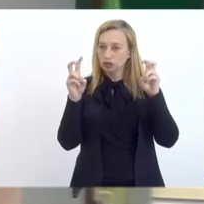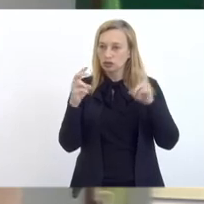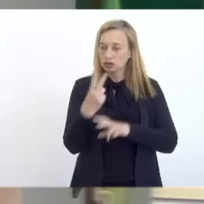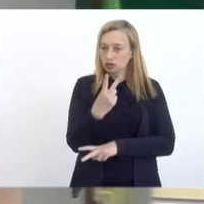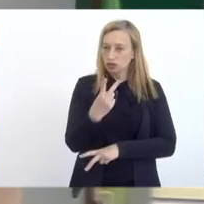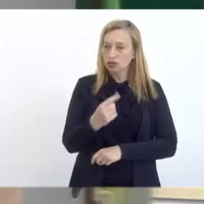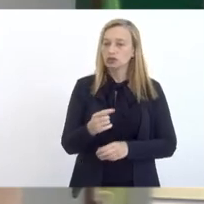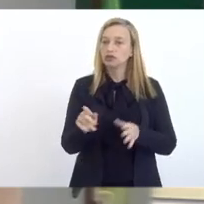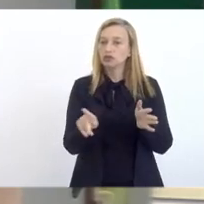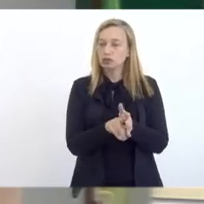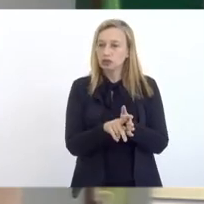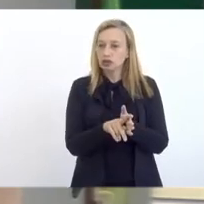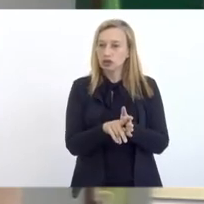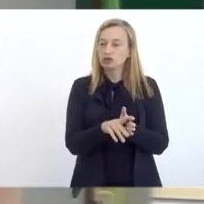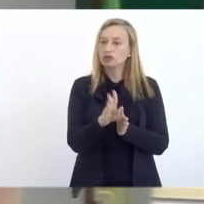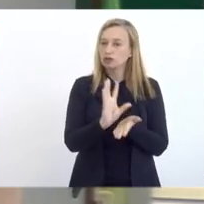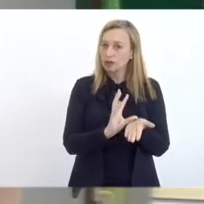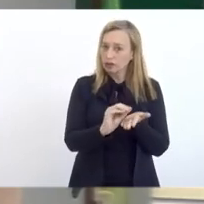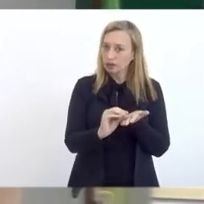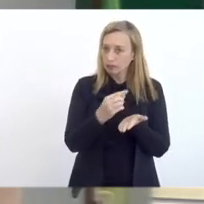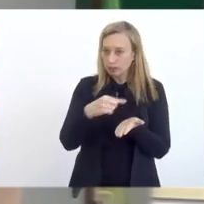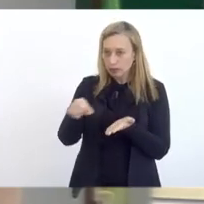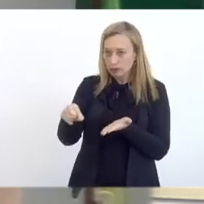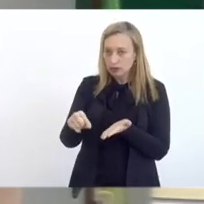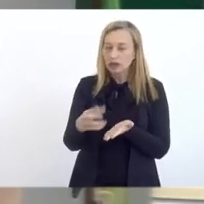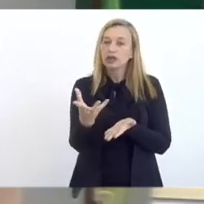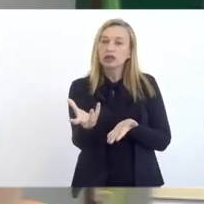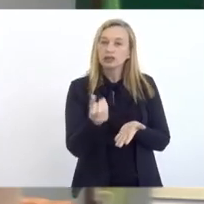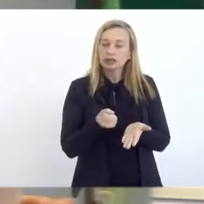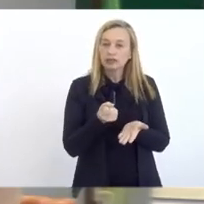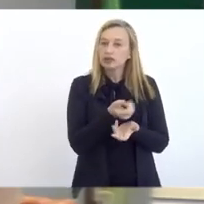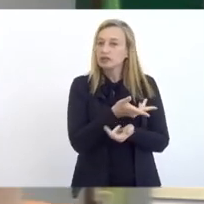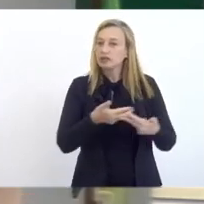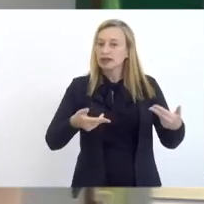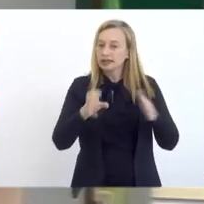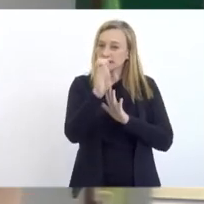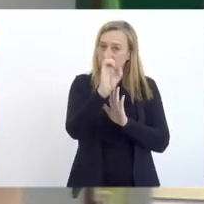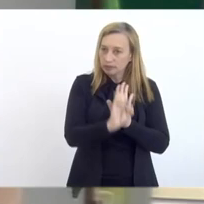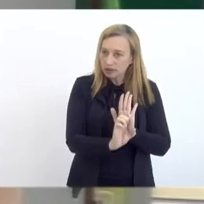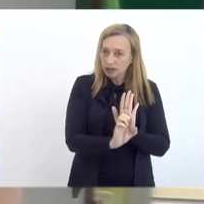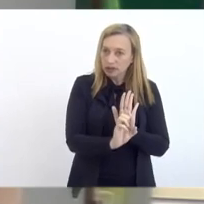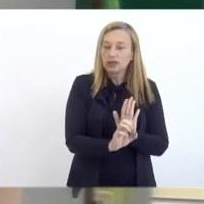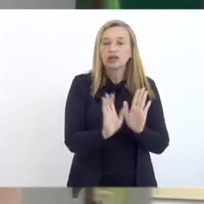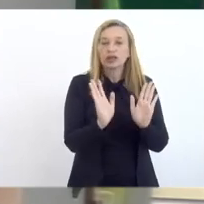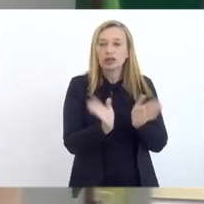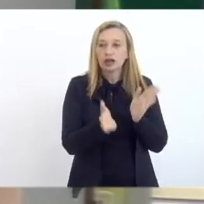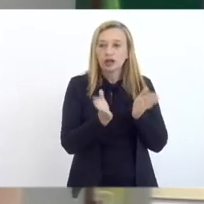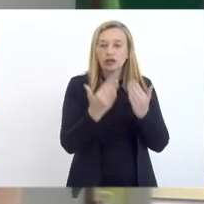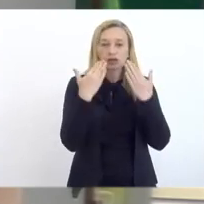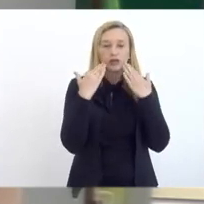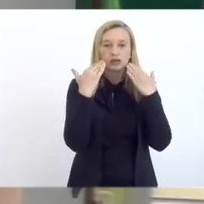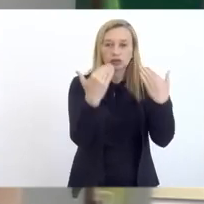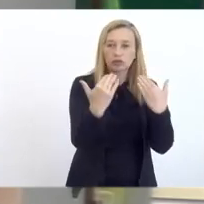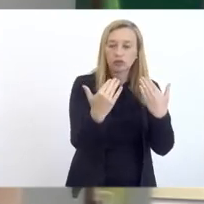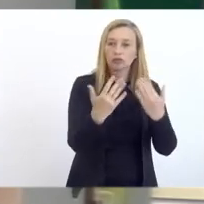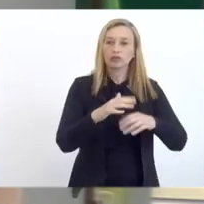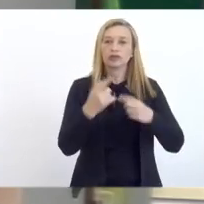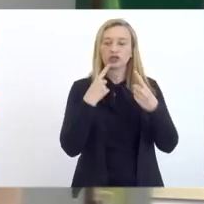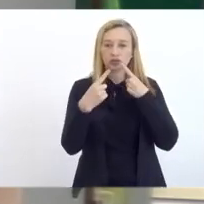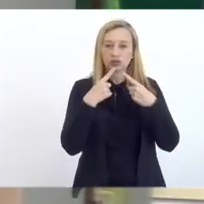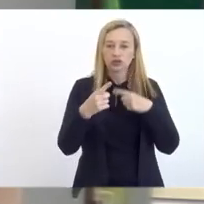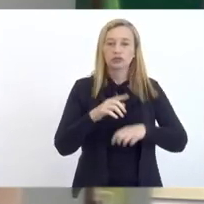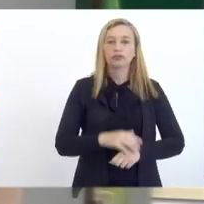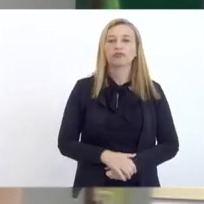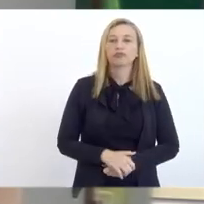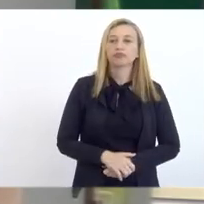foram à pauta, receberam muitas emendas e está se fazendo audiência pública.